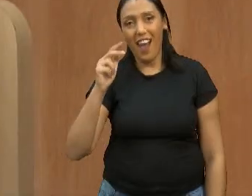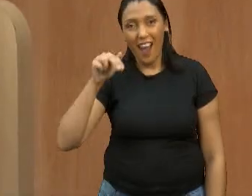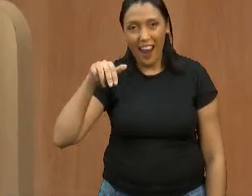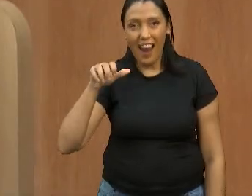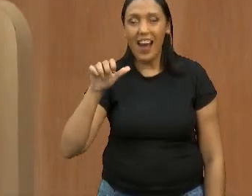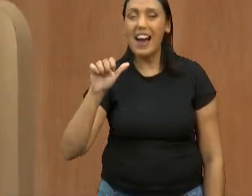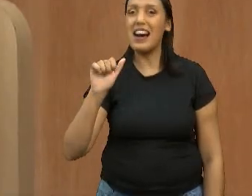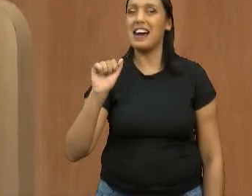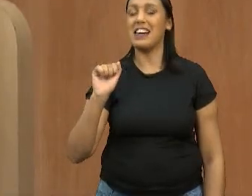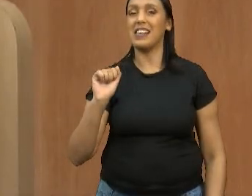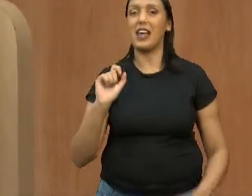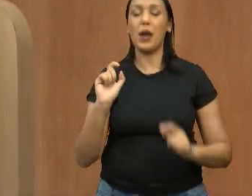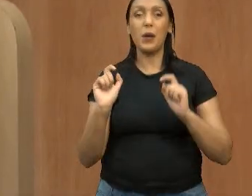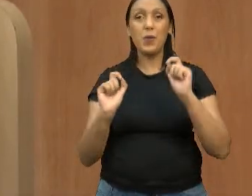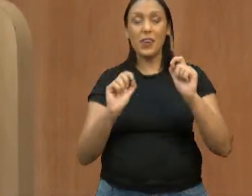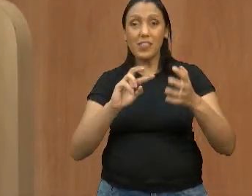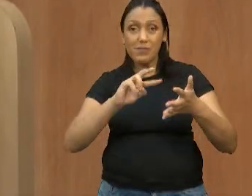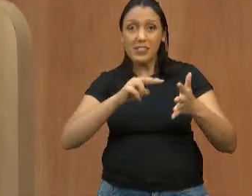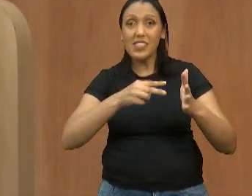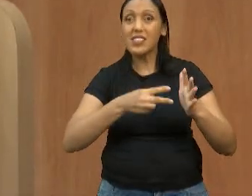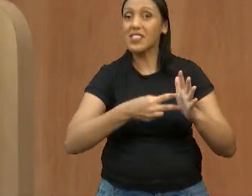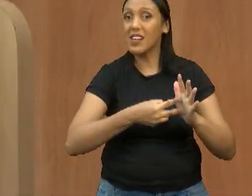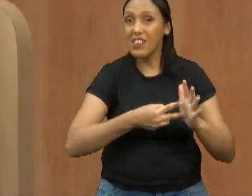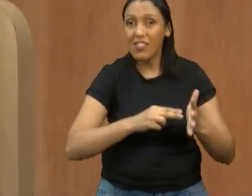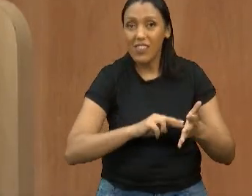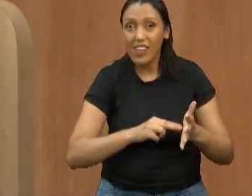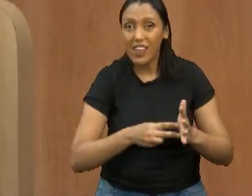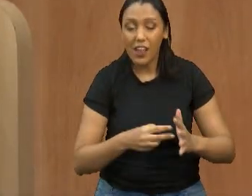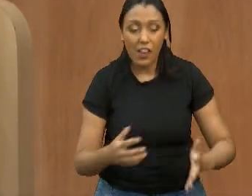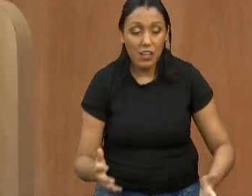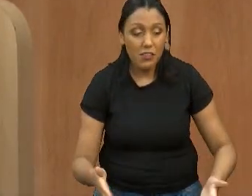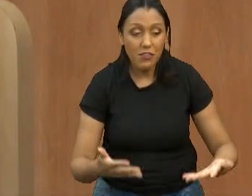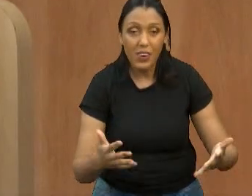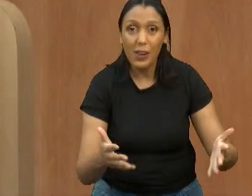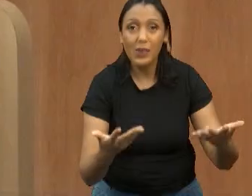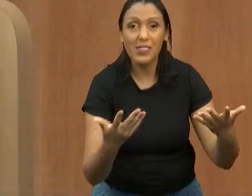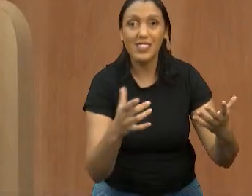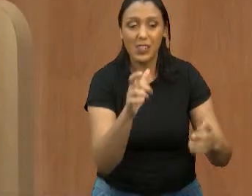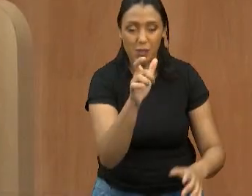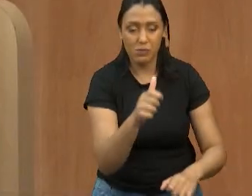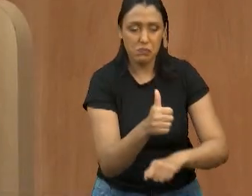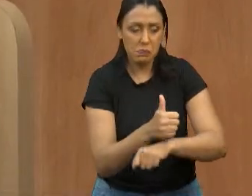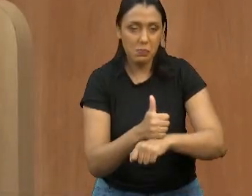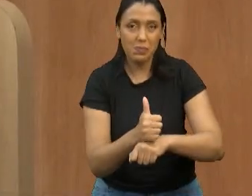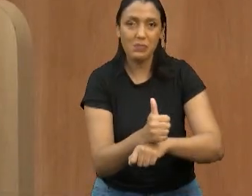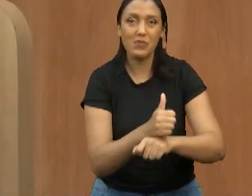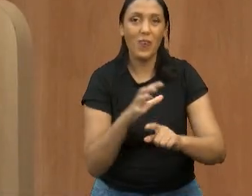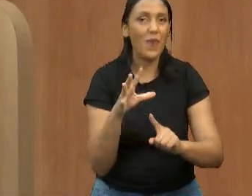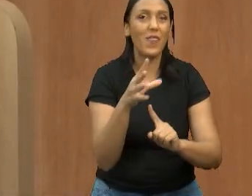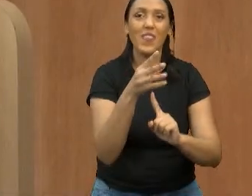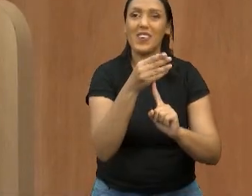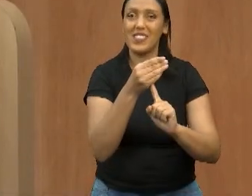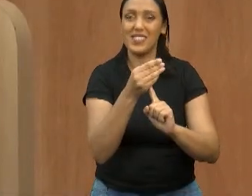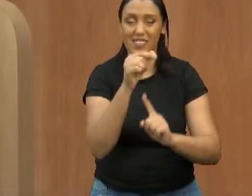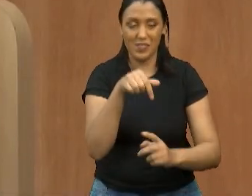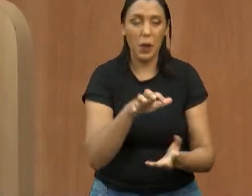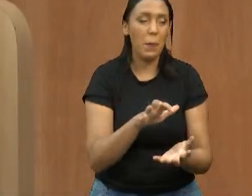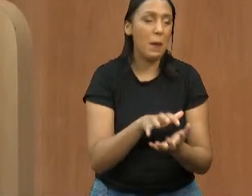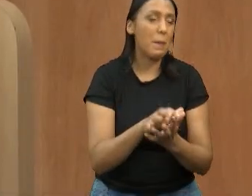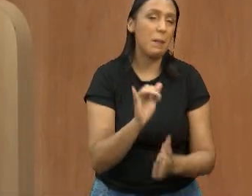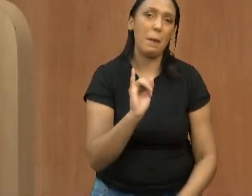o serviço prestado com excelência e alegria,